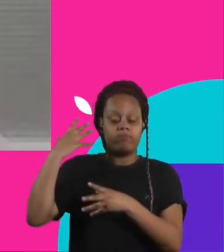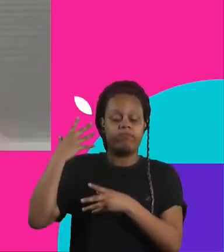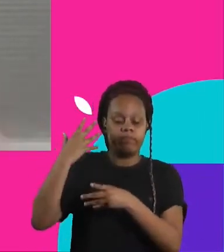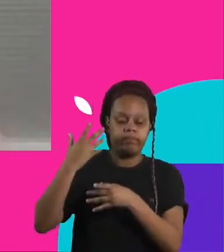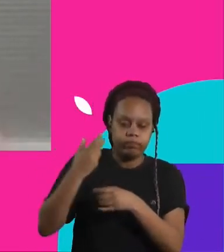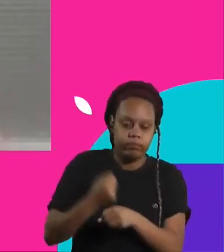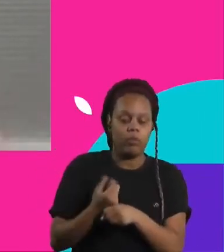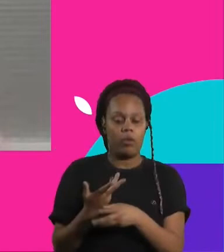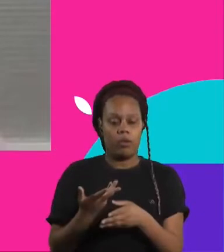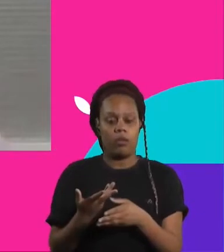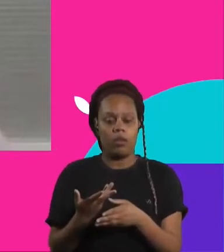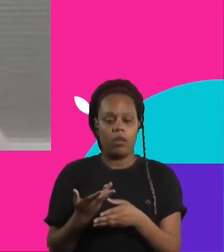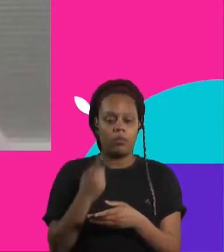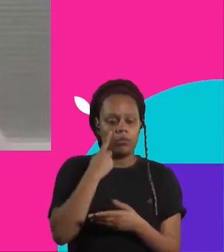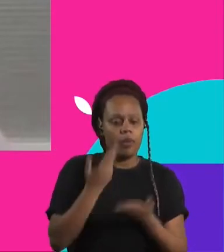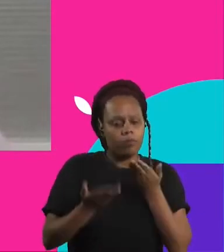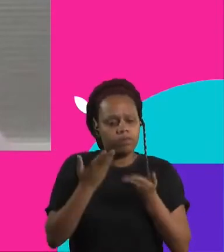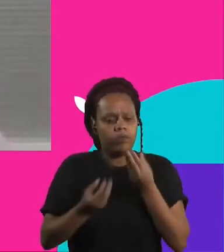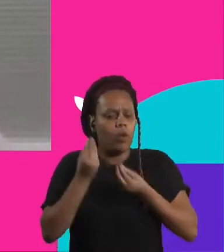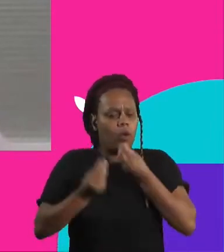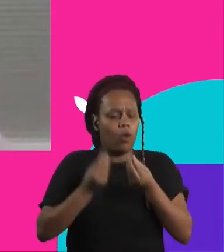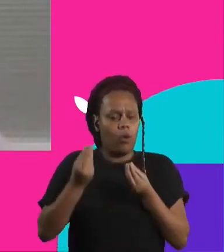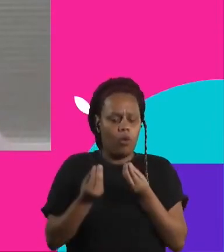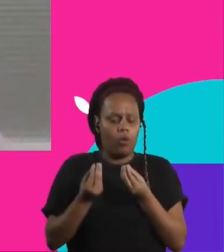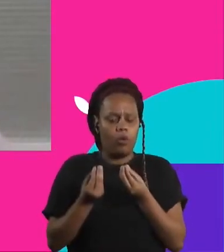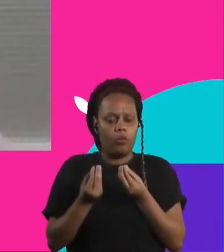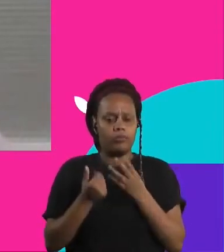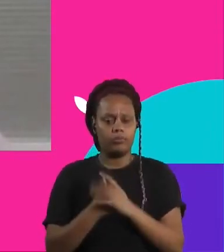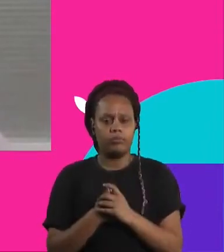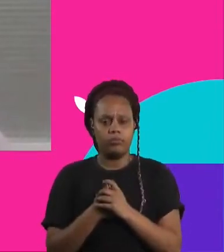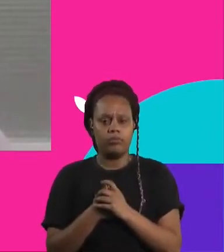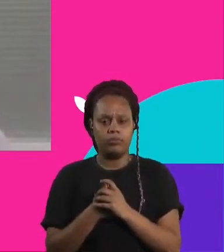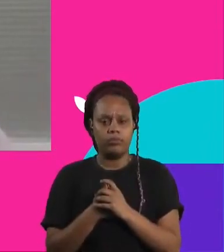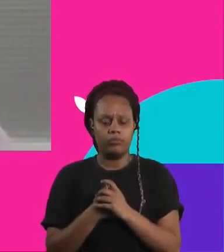calcular, enfim, medir de alguma forma esse impacto, e a gente, assim,